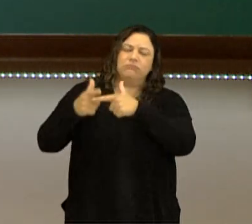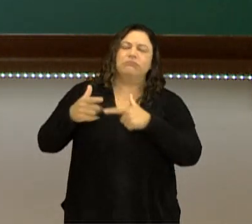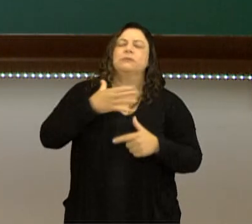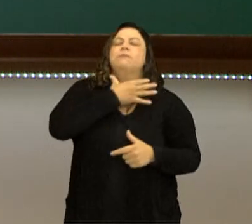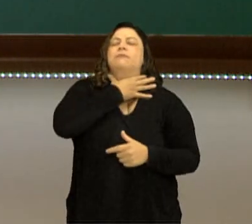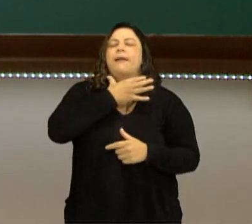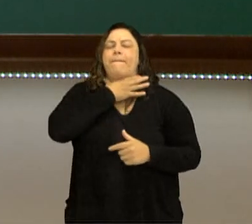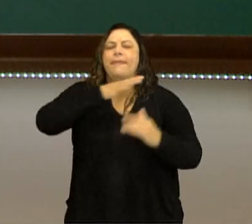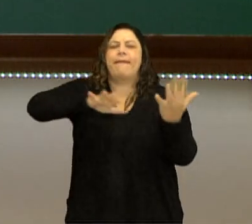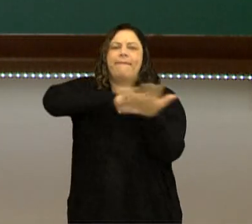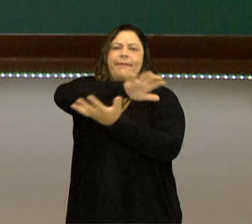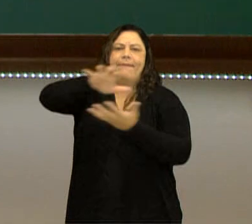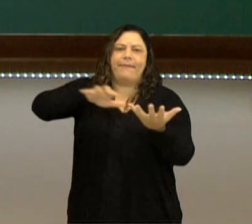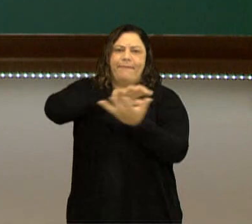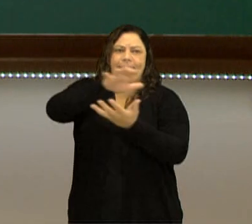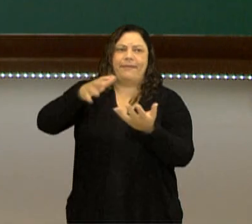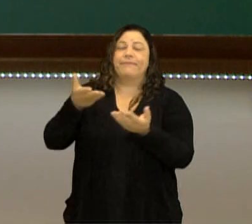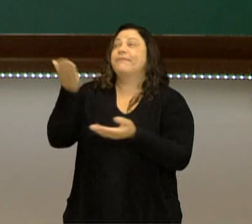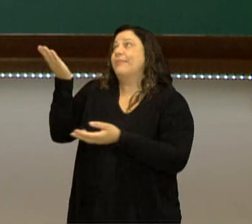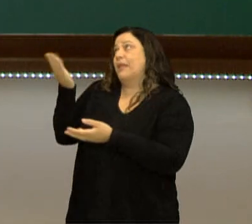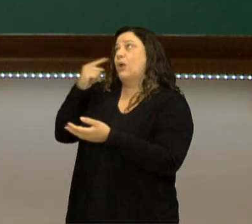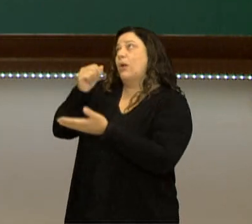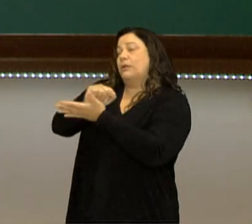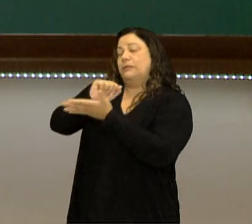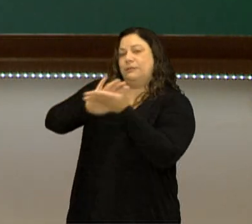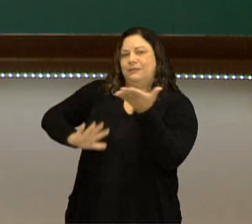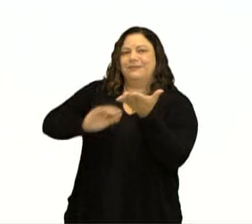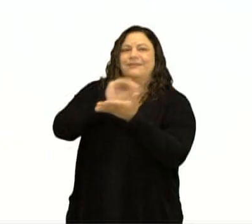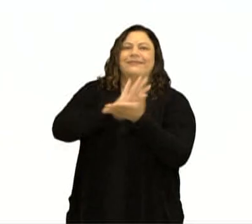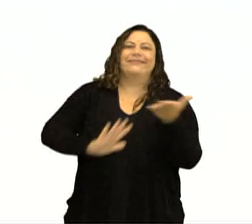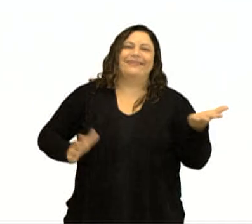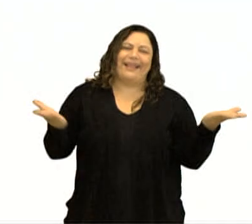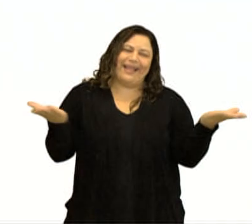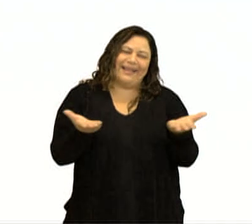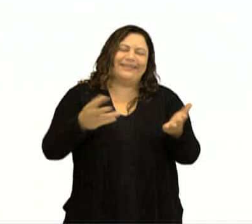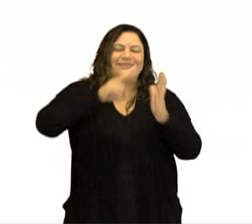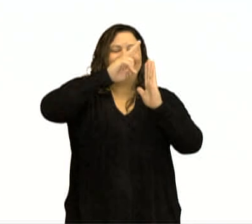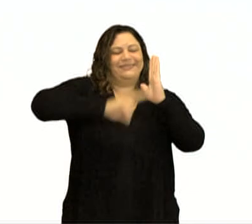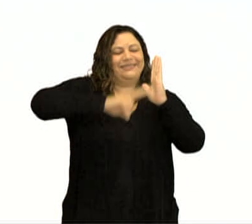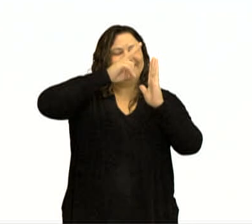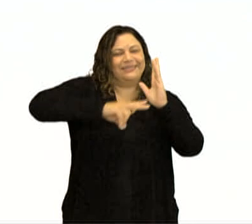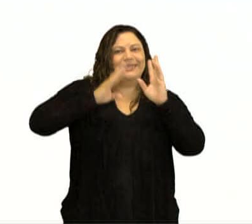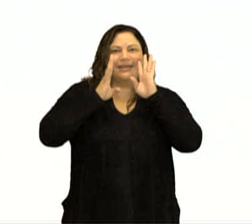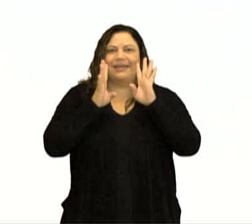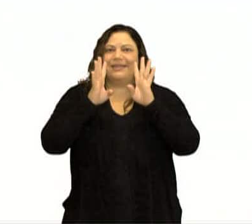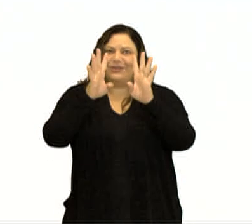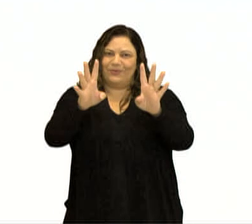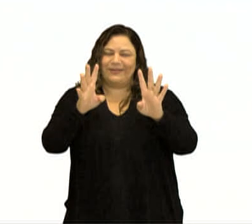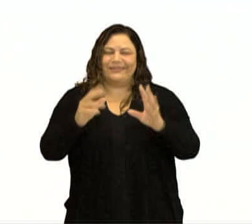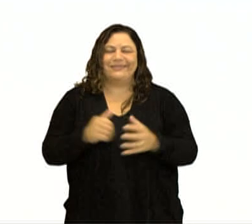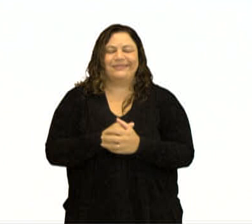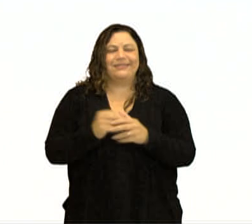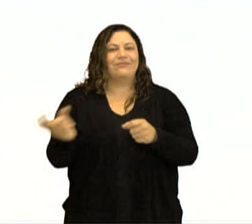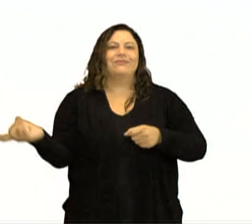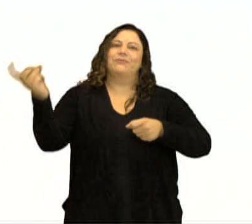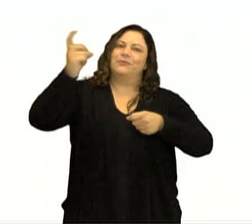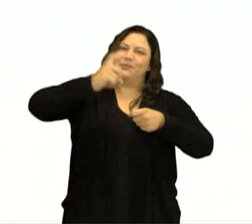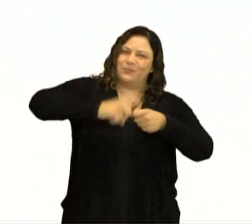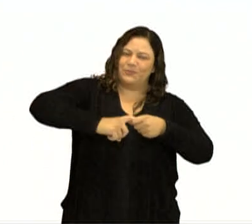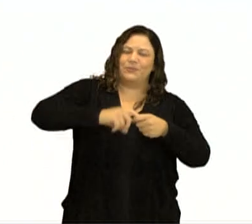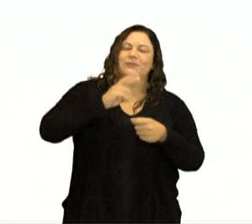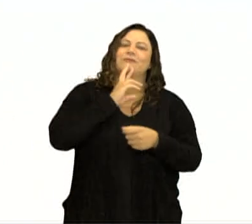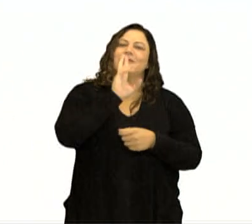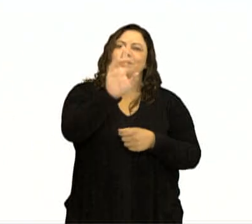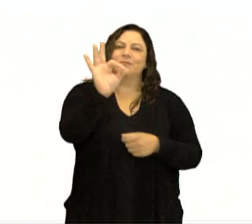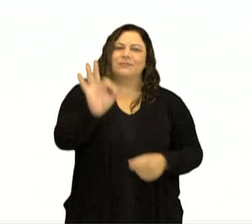greves. Chegamos aqui na nossa atividade. Então, quero que vocês leiam com atenção, a gente já volta para ver qual é a